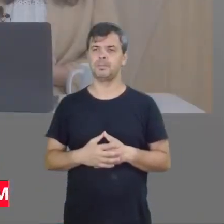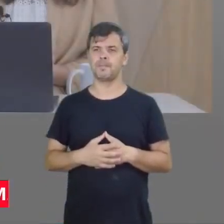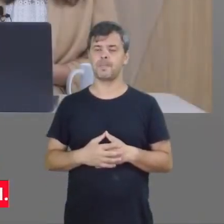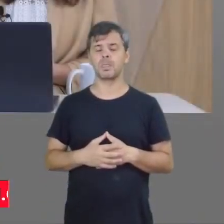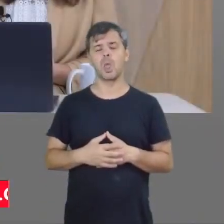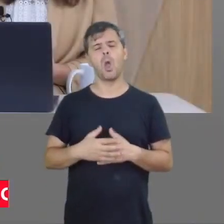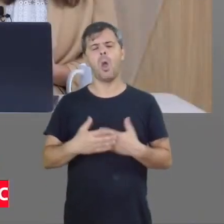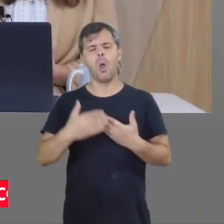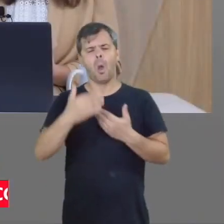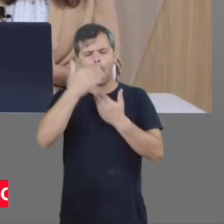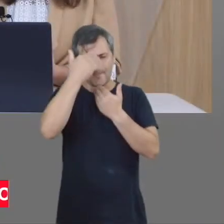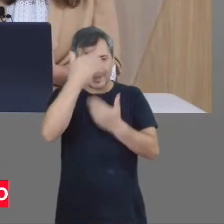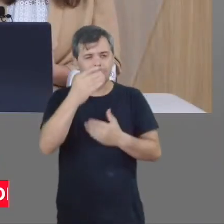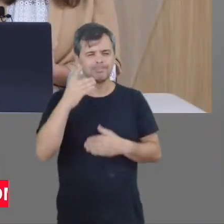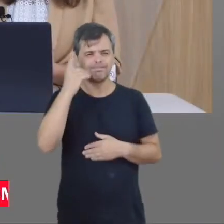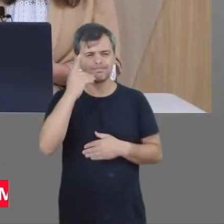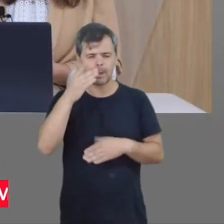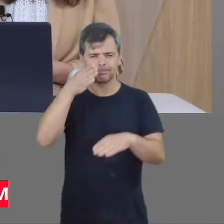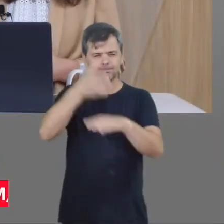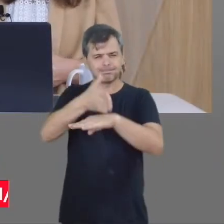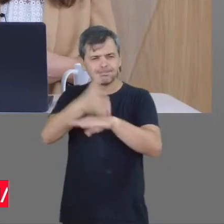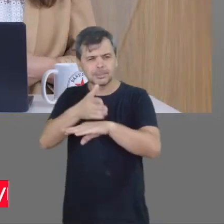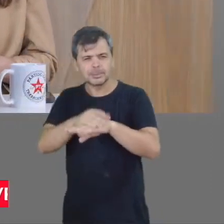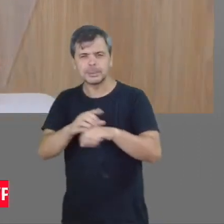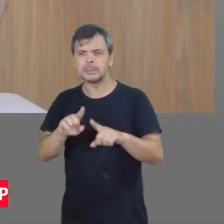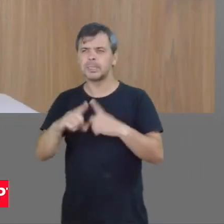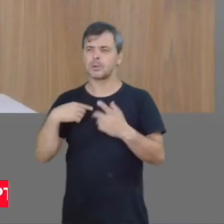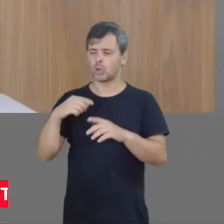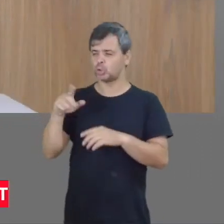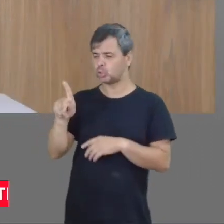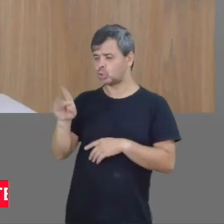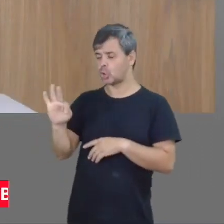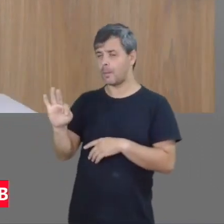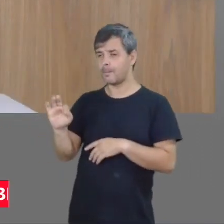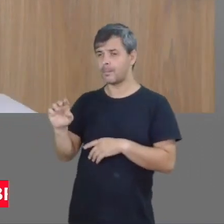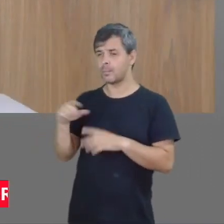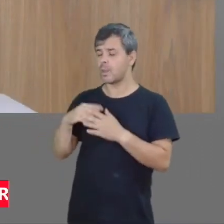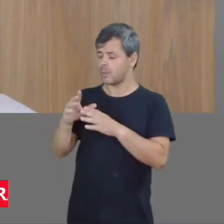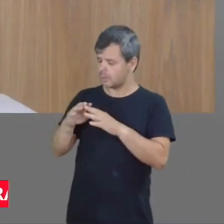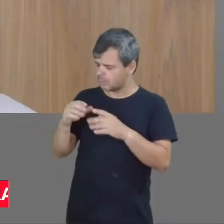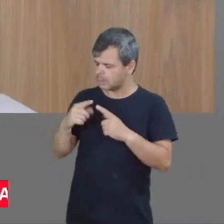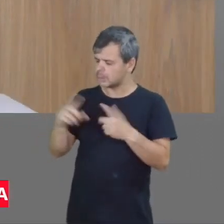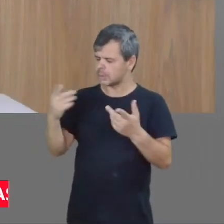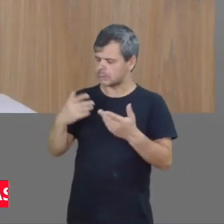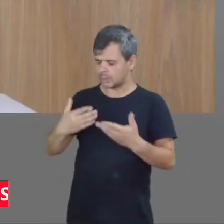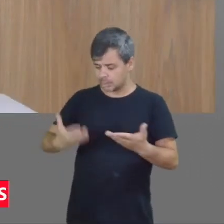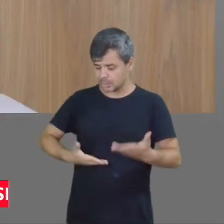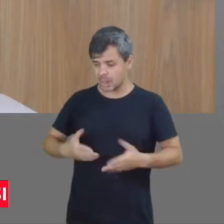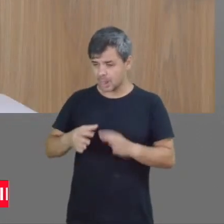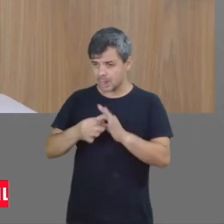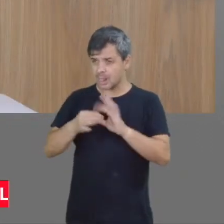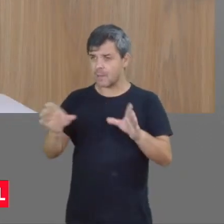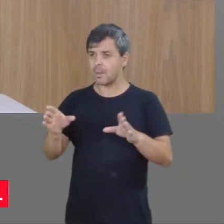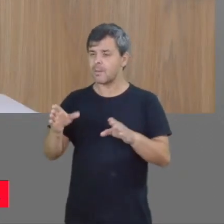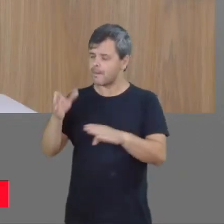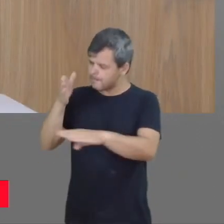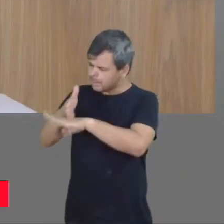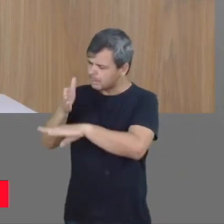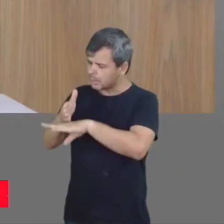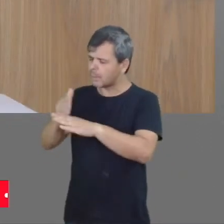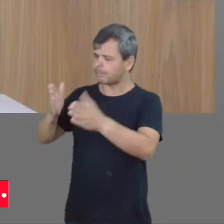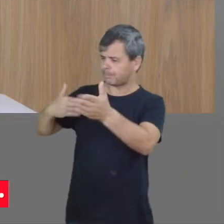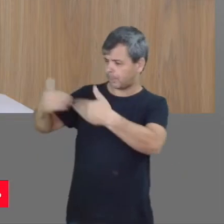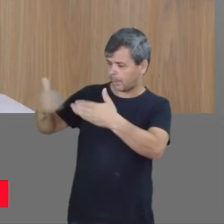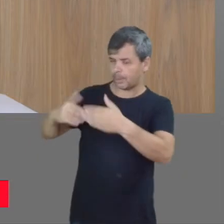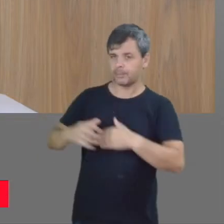Obrigada, deputada, pela participação aqui com a gente no Jornal PT Brasil. Esse espaço, como sempre, segue à sua disposição. Venha sempre conversar